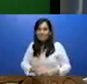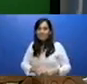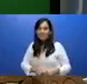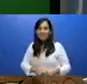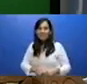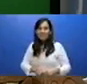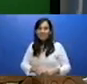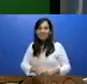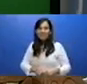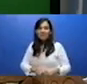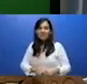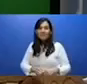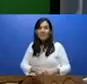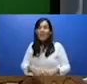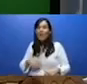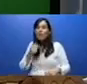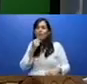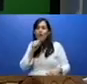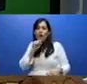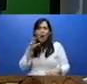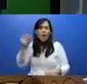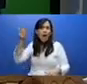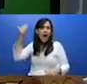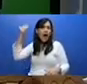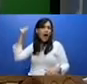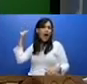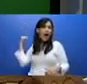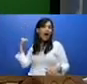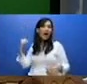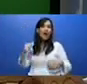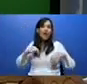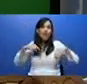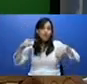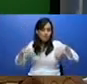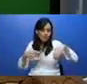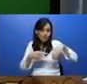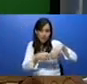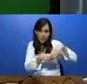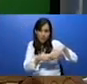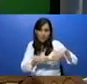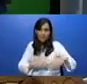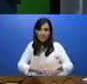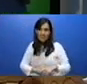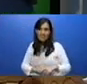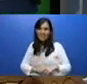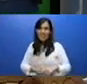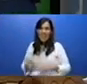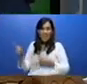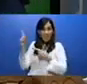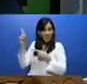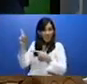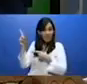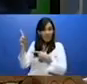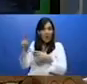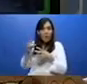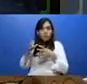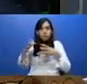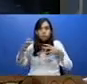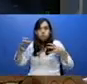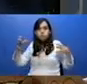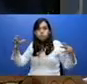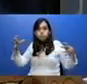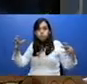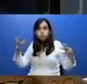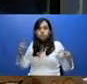o tataravô do tatu. Olha só, esse cliptodonte, ele é grande,